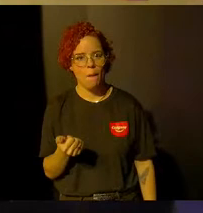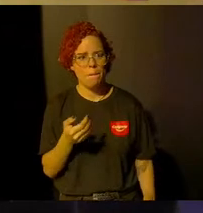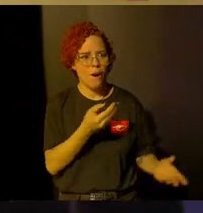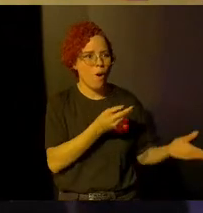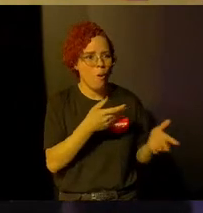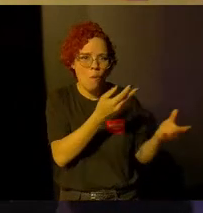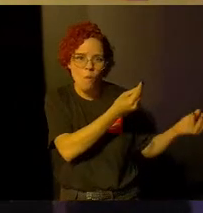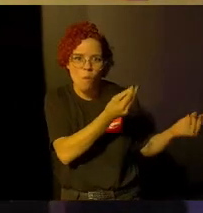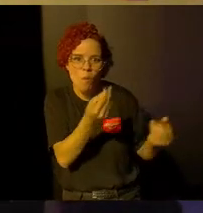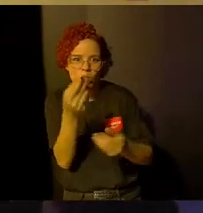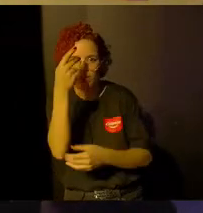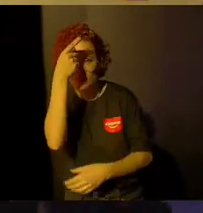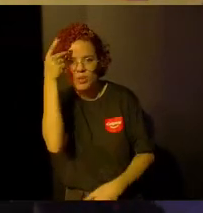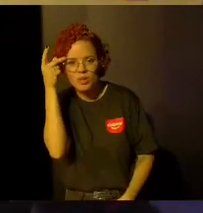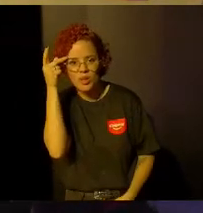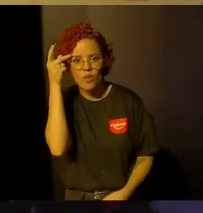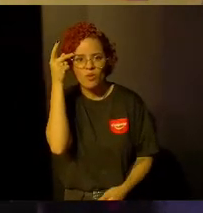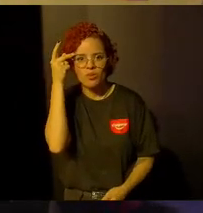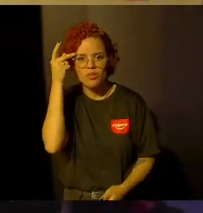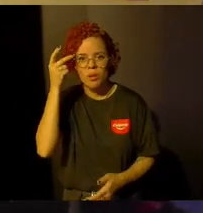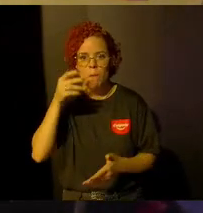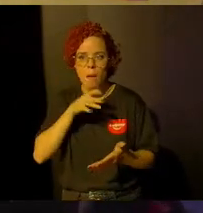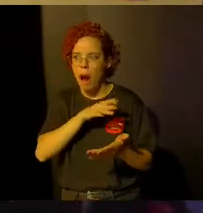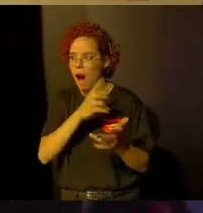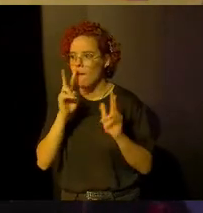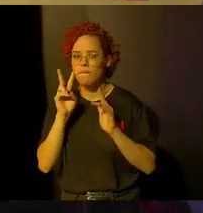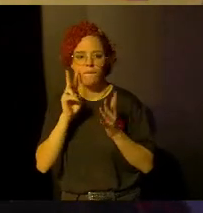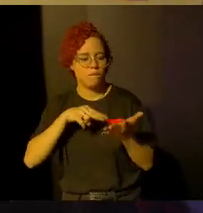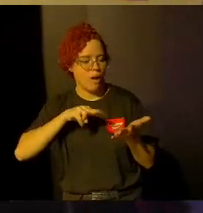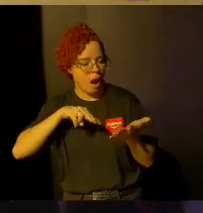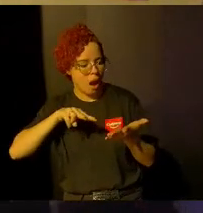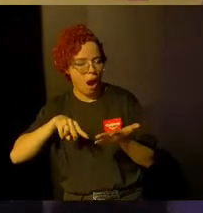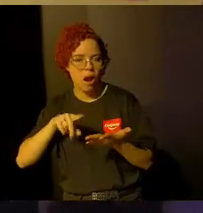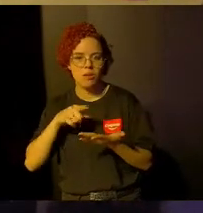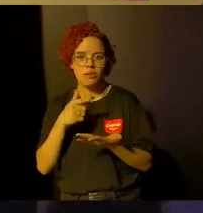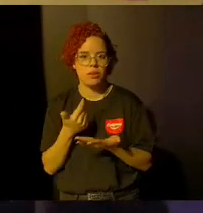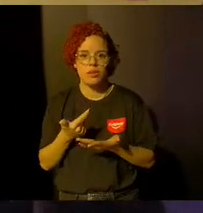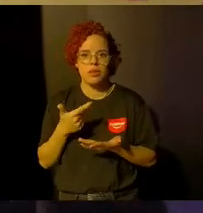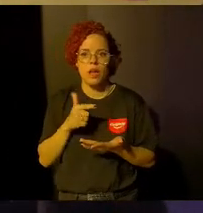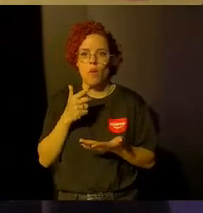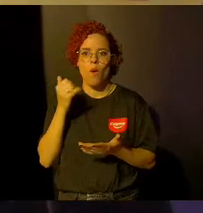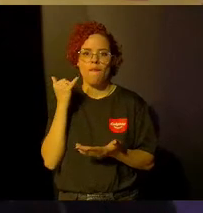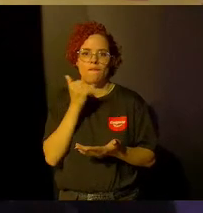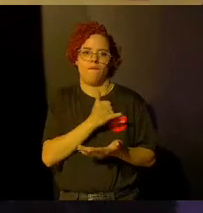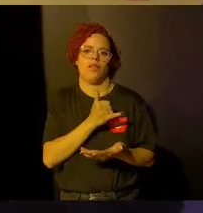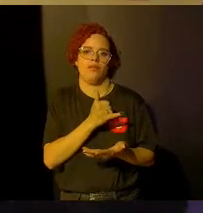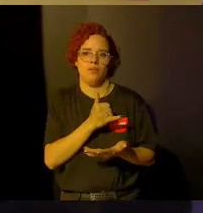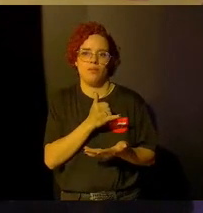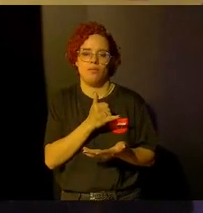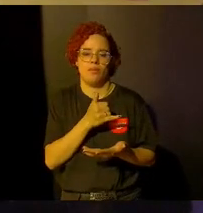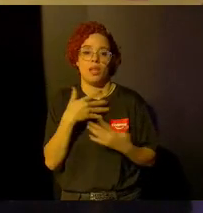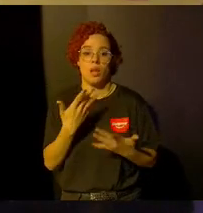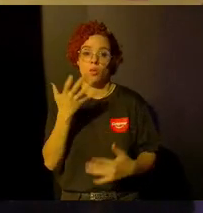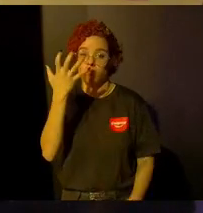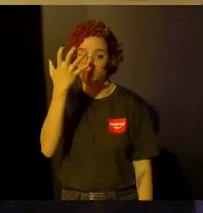avisou esse negócio então assim menos seriedade também ajuda